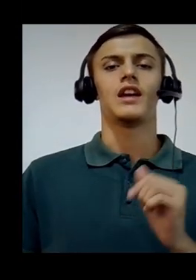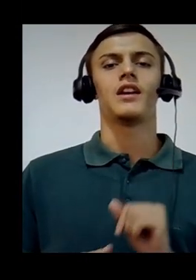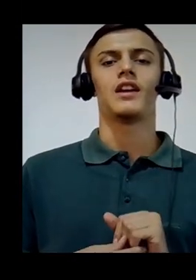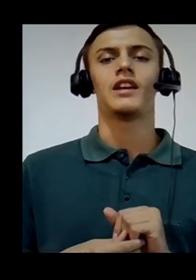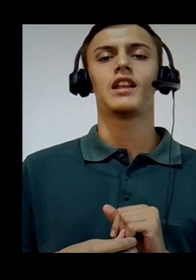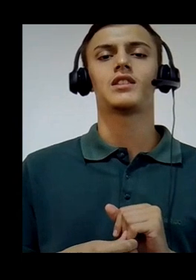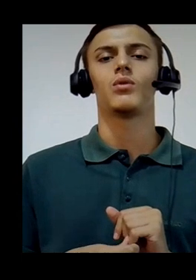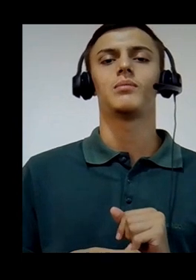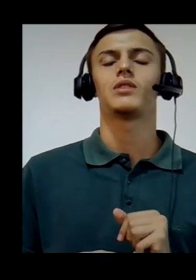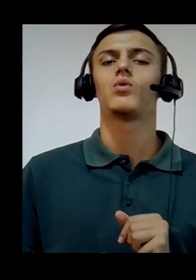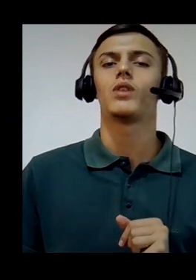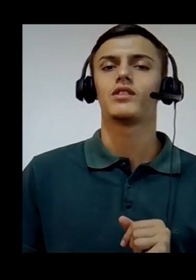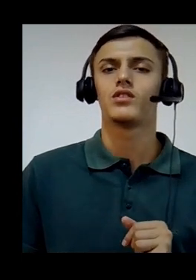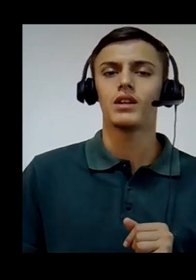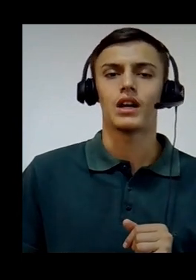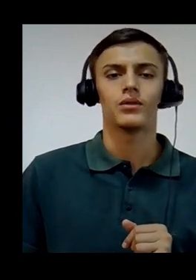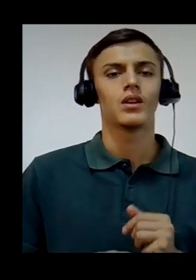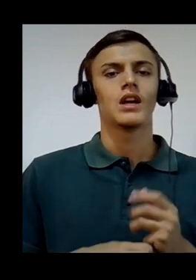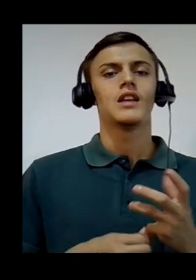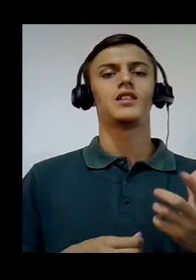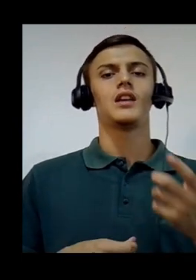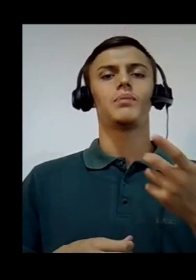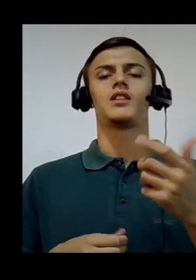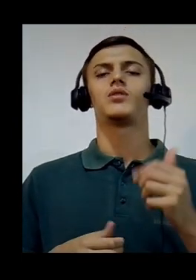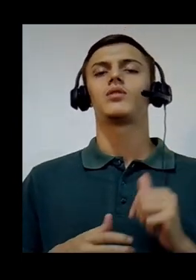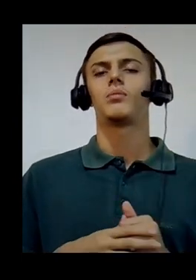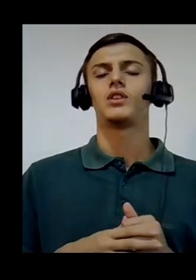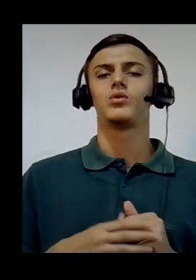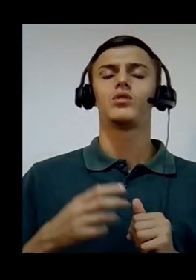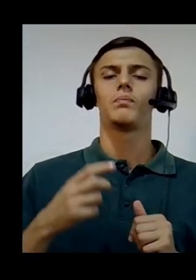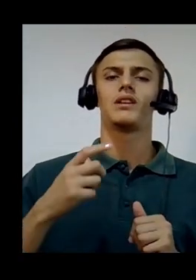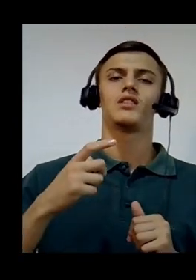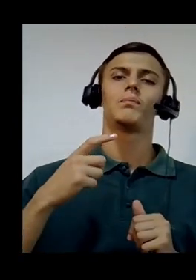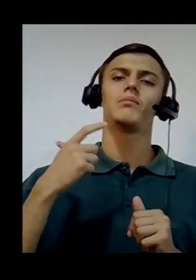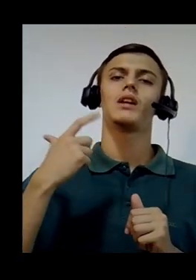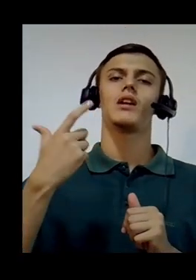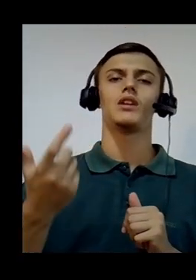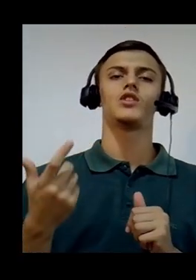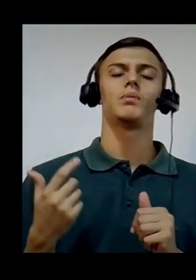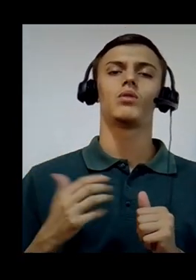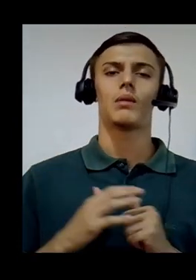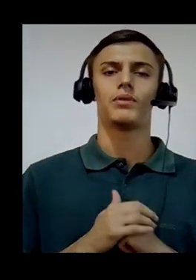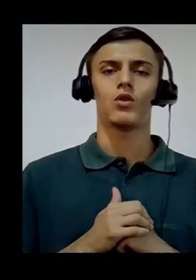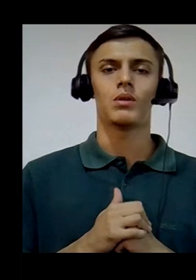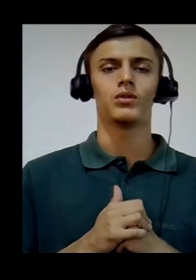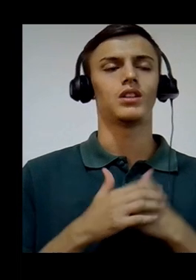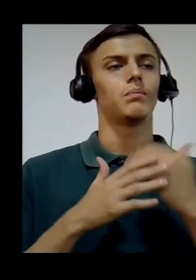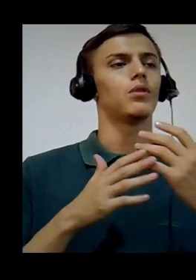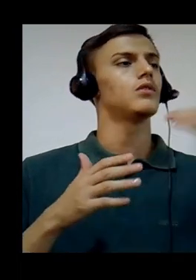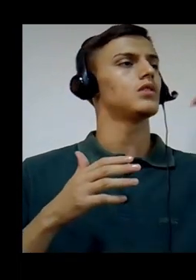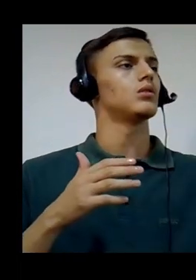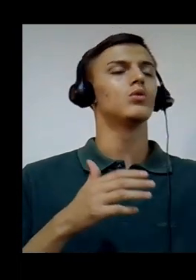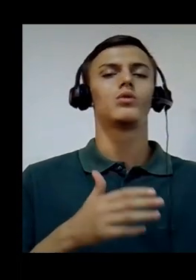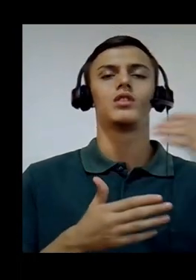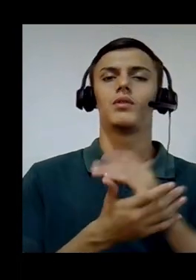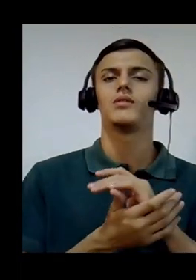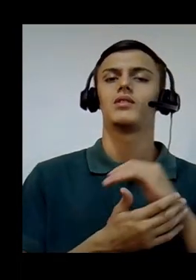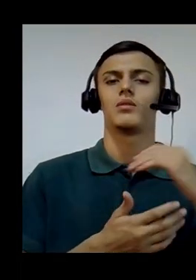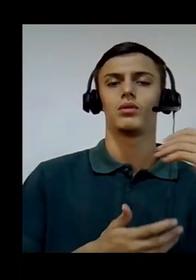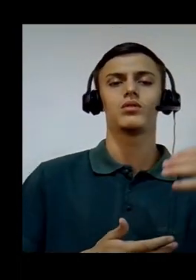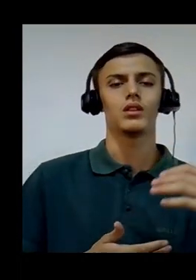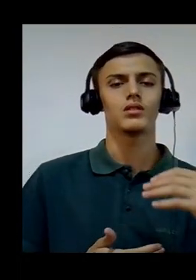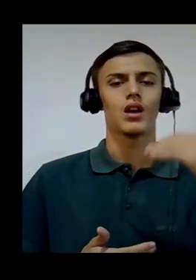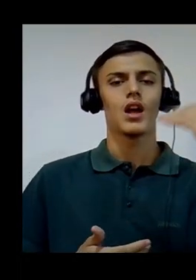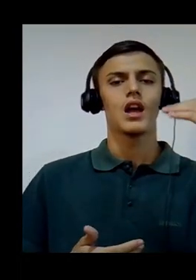justa, em relação aos demais concorrentes de mercado. Sempre ser socialmente justo, prezando primeiramente pelo capital humano e depois visando lucro,